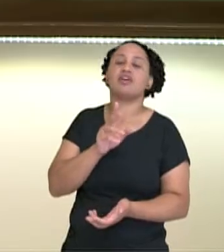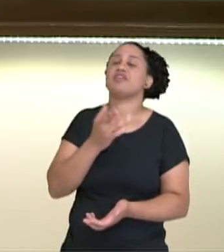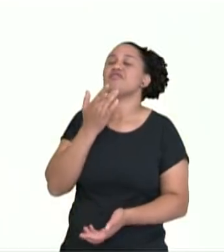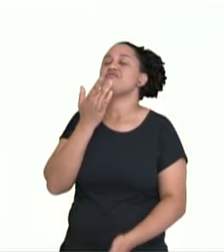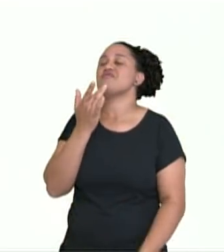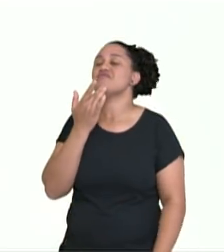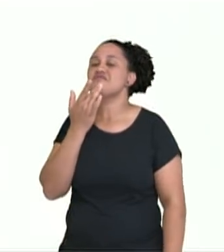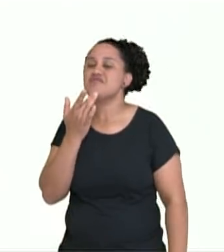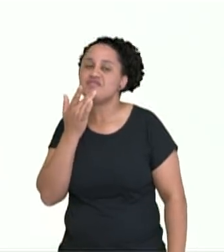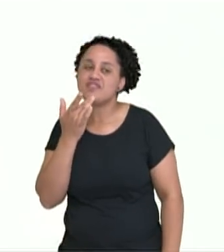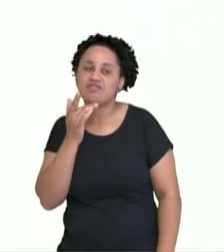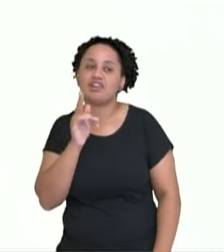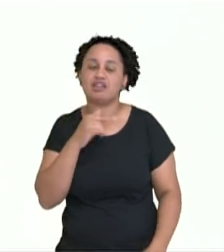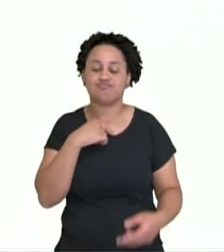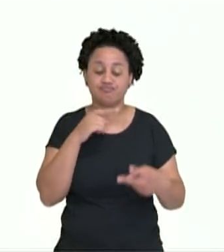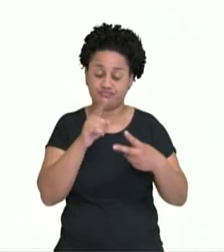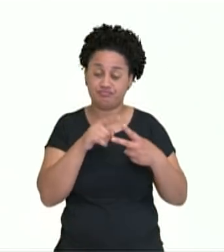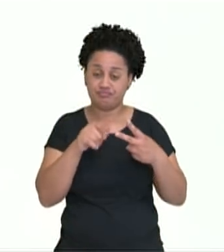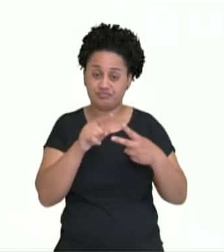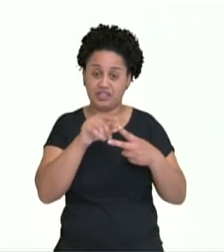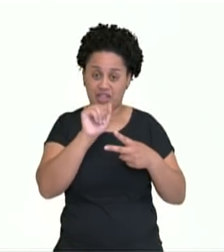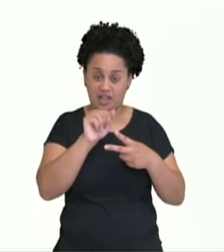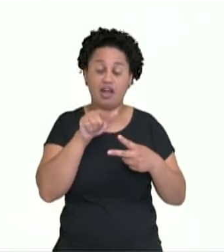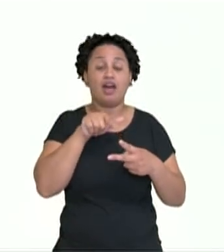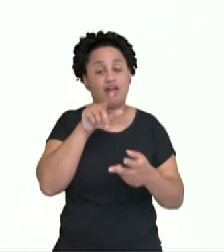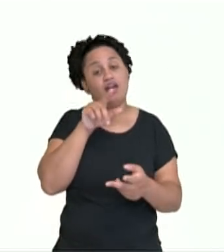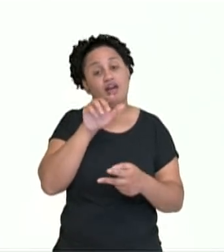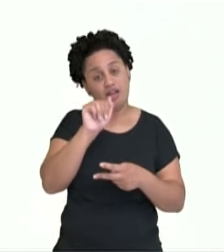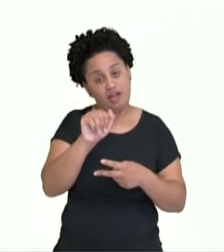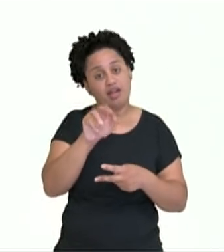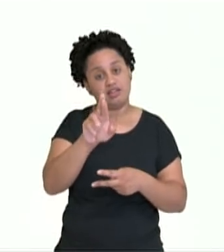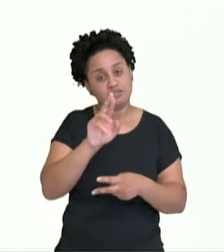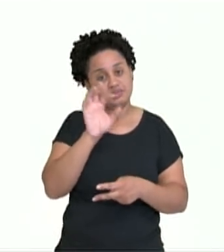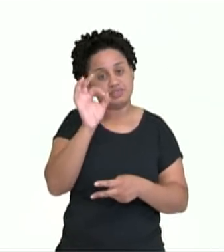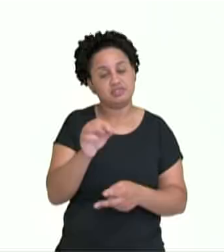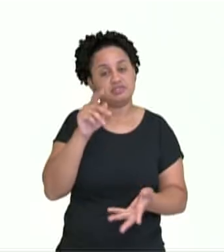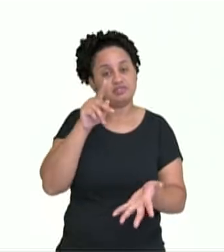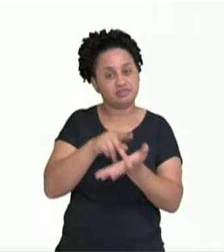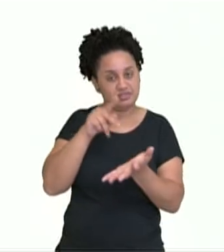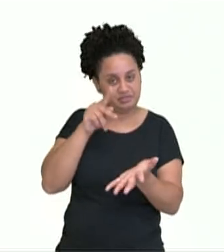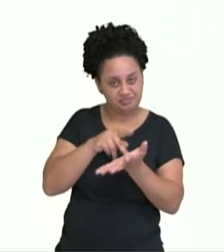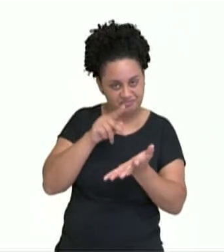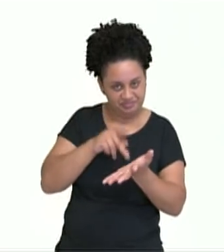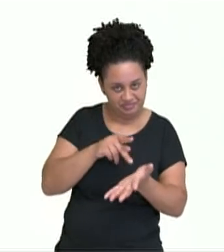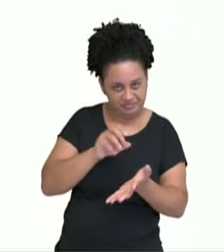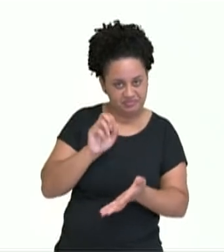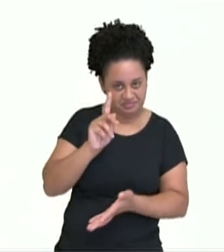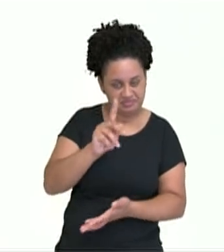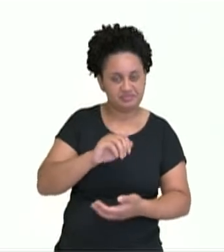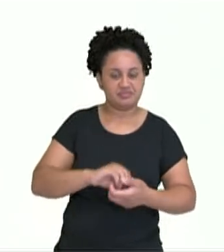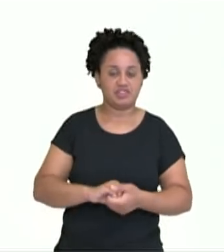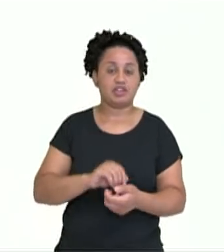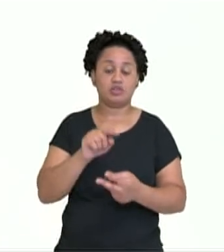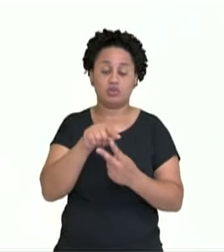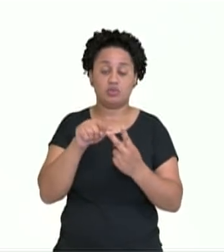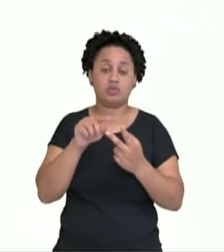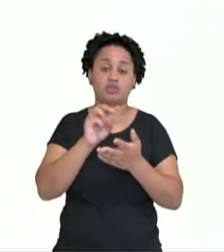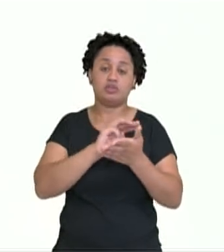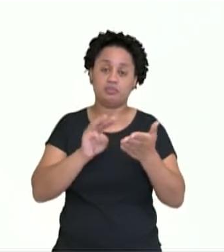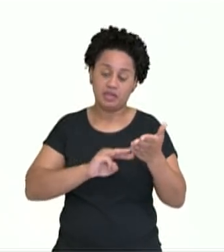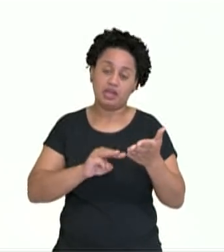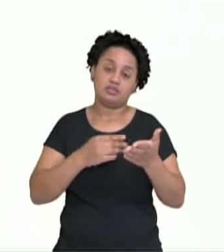fácil. É verdadeiro. Né? São os dois grandes métodos próprios da sociologia. Tá certo? Que podem